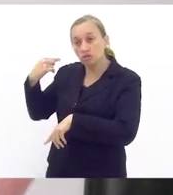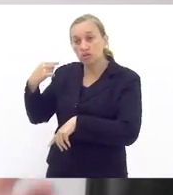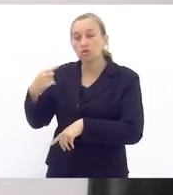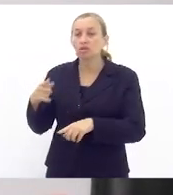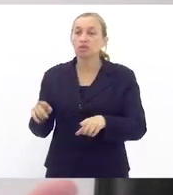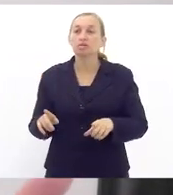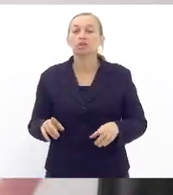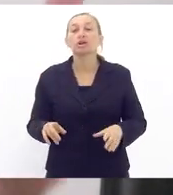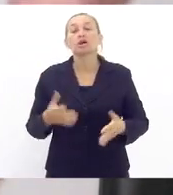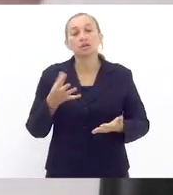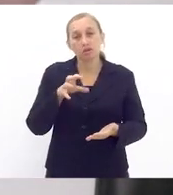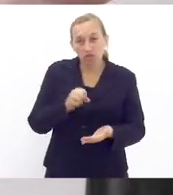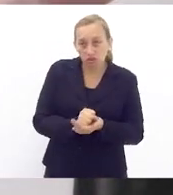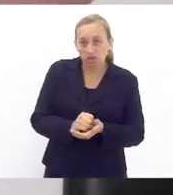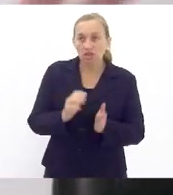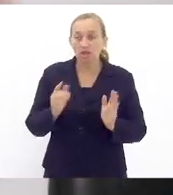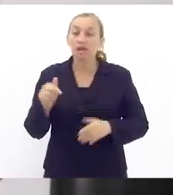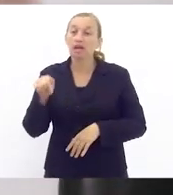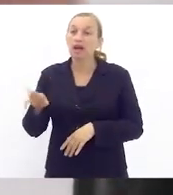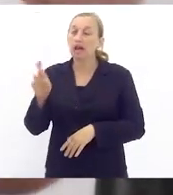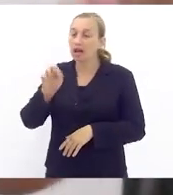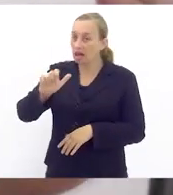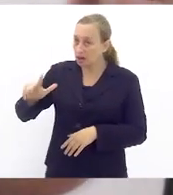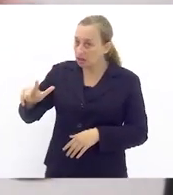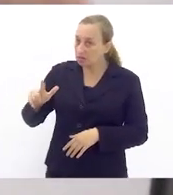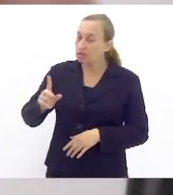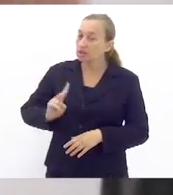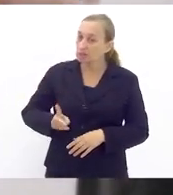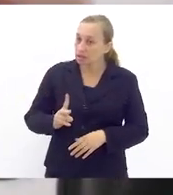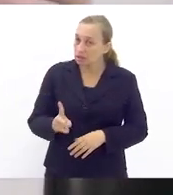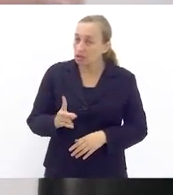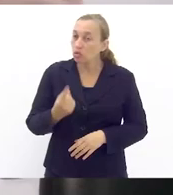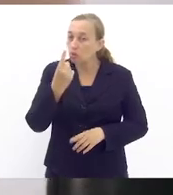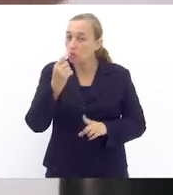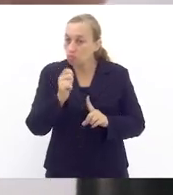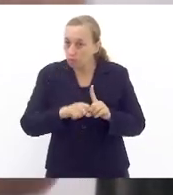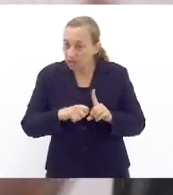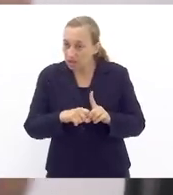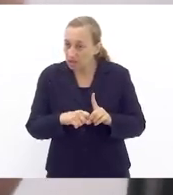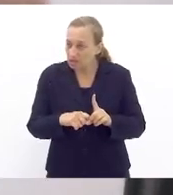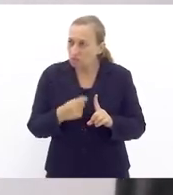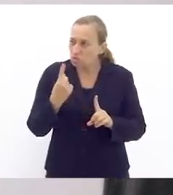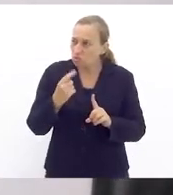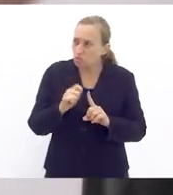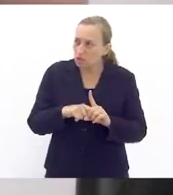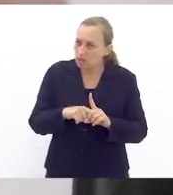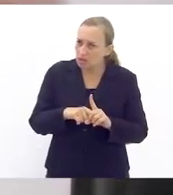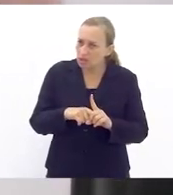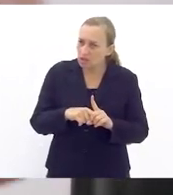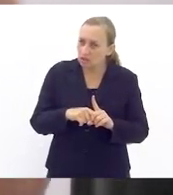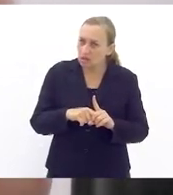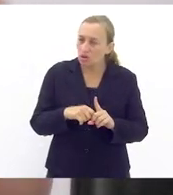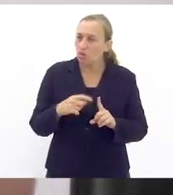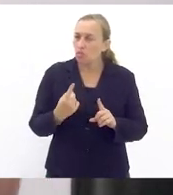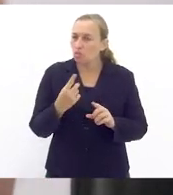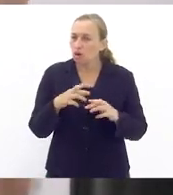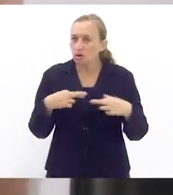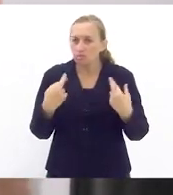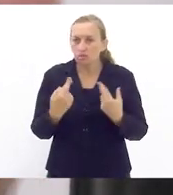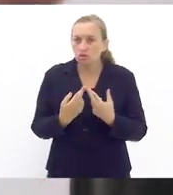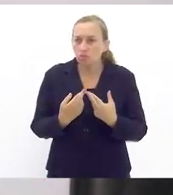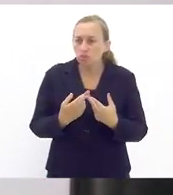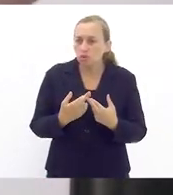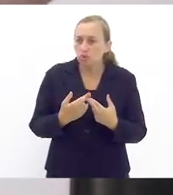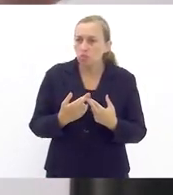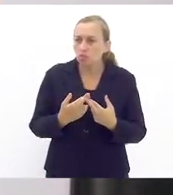tenho que realmente deixar registrado que a Carol prontamente com um mês de fez o outro não é reunião nunca se